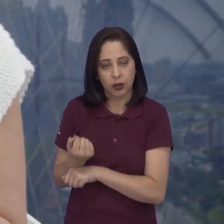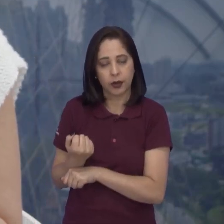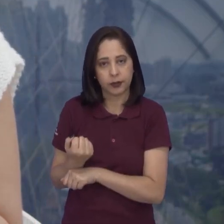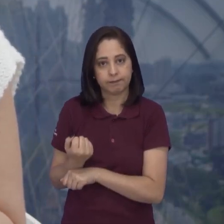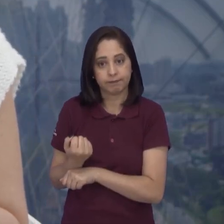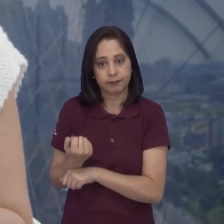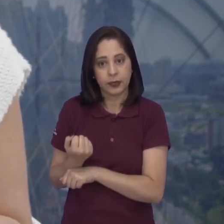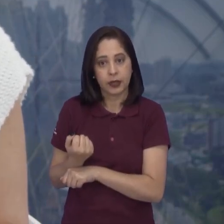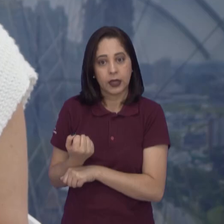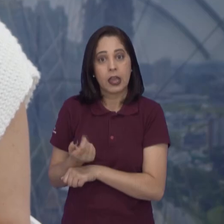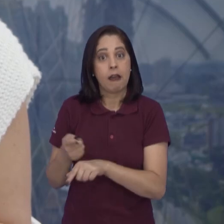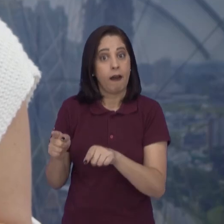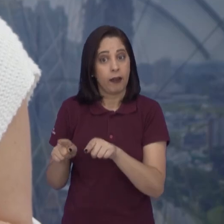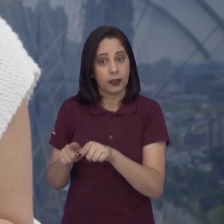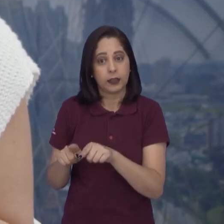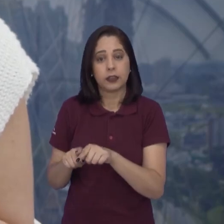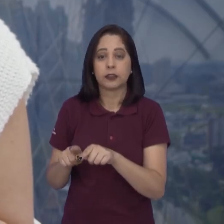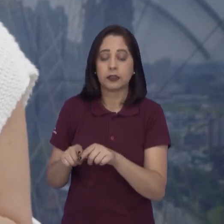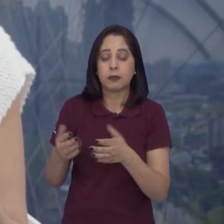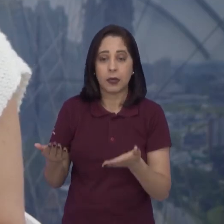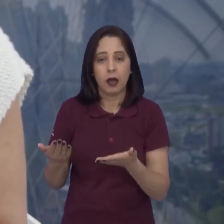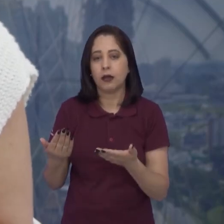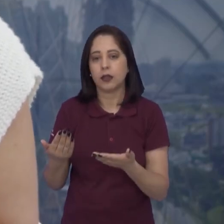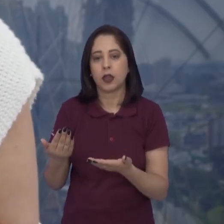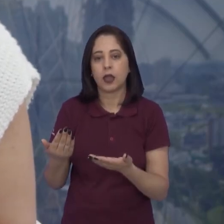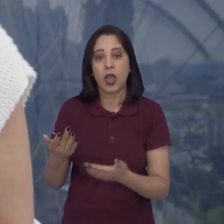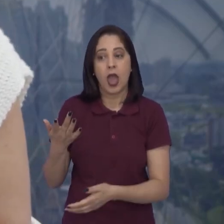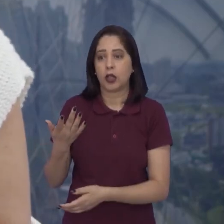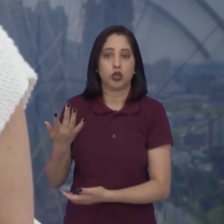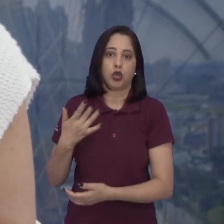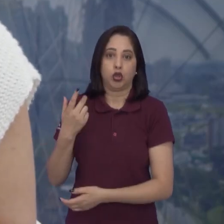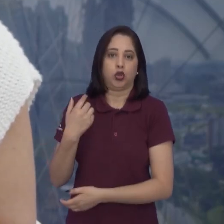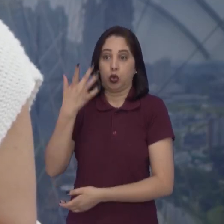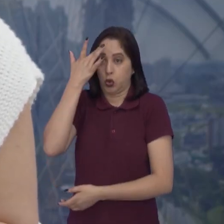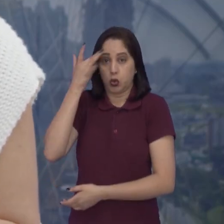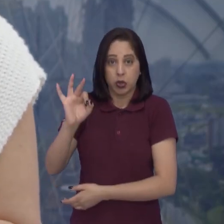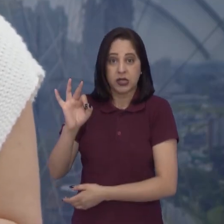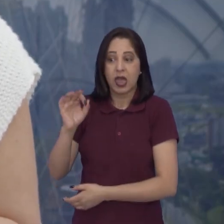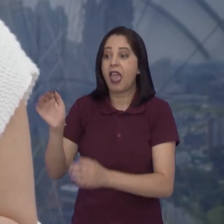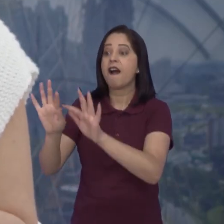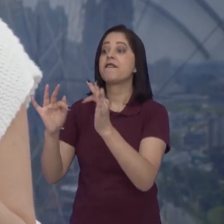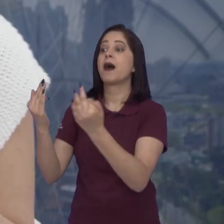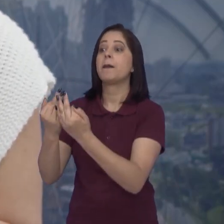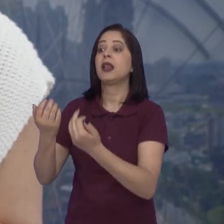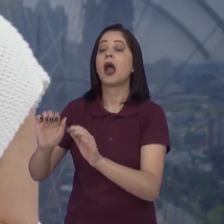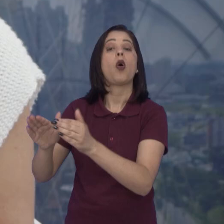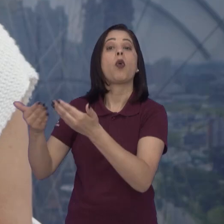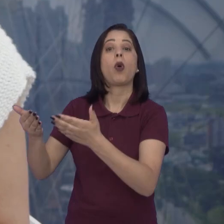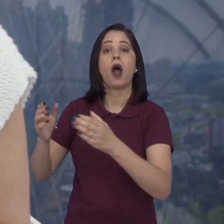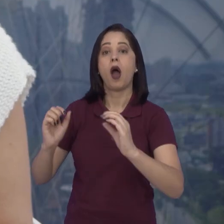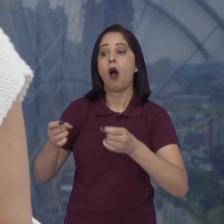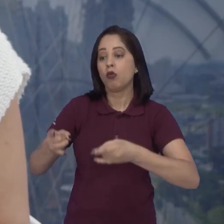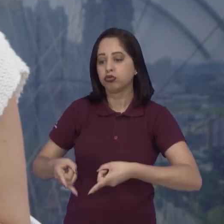habitação, que normalmente a gente não sabe quem são as famílias que vão ocupar aquele lugar, então não tem uma possibilidade daquela família